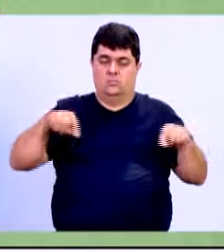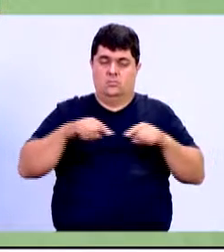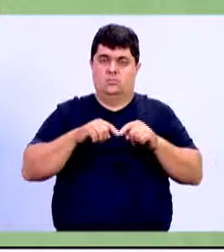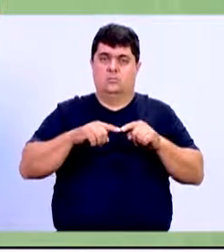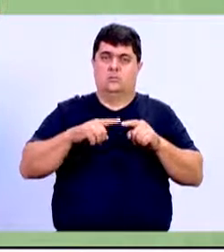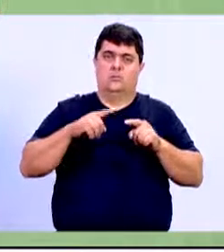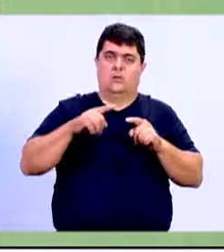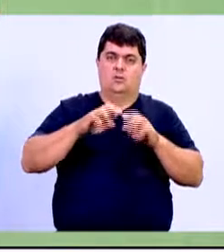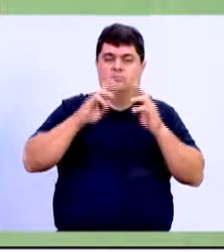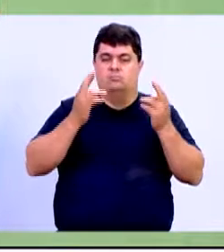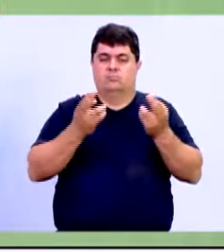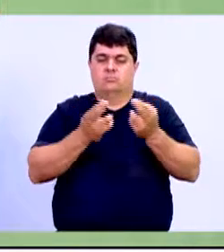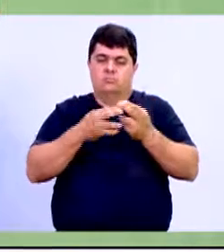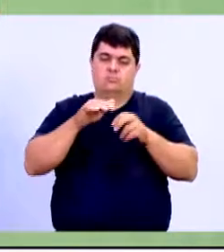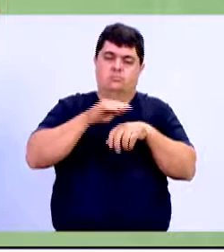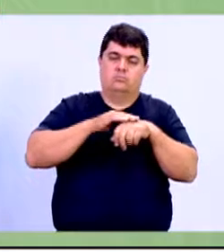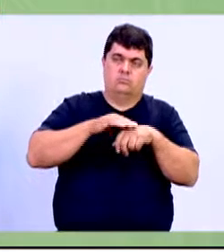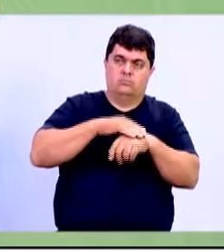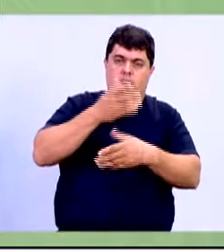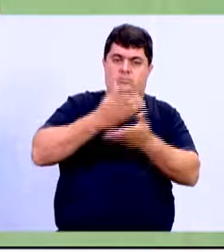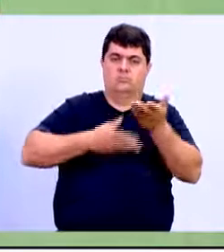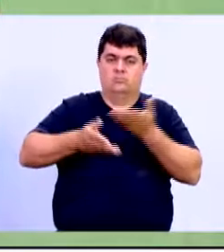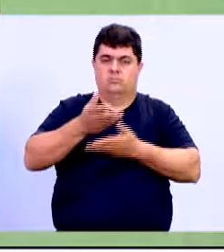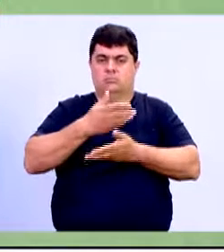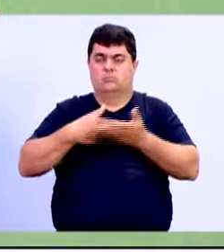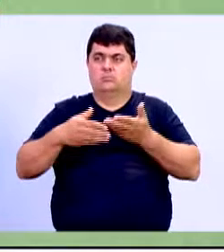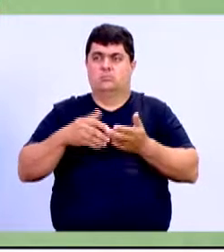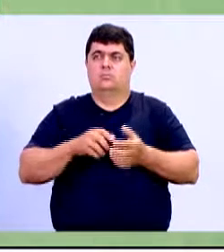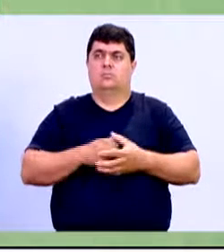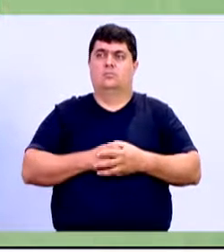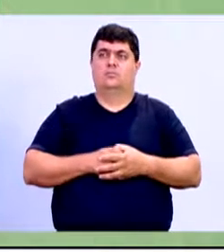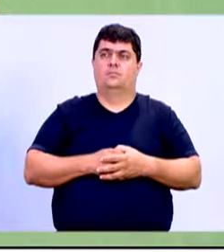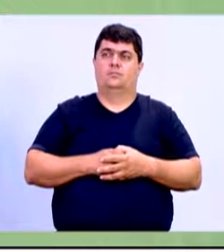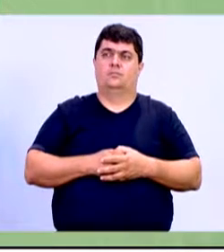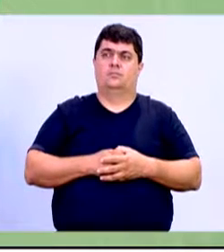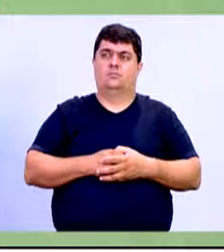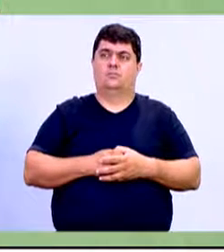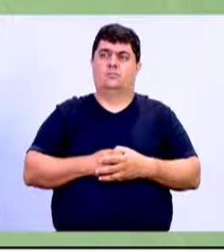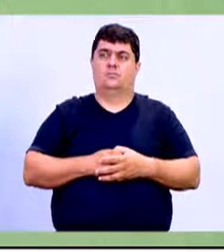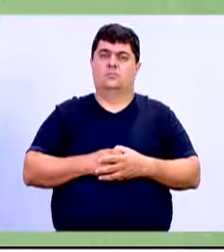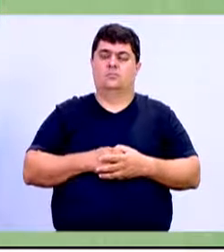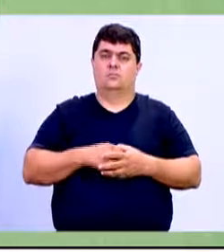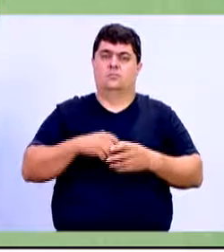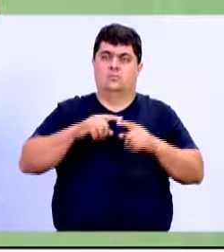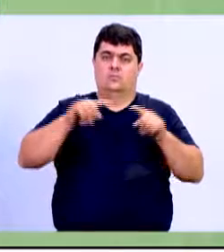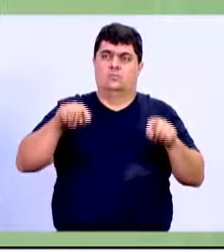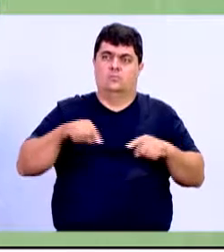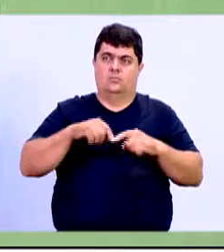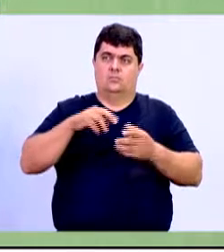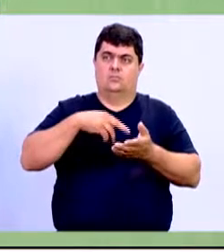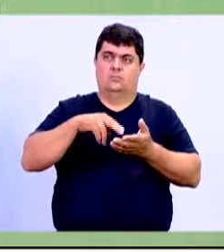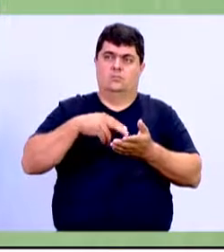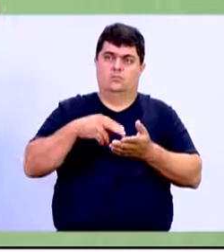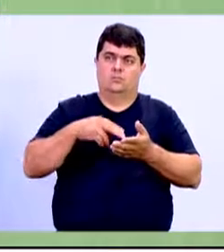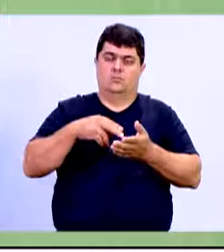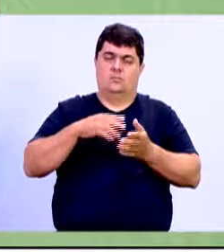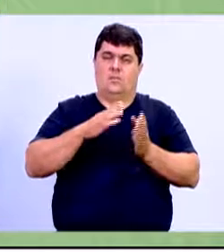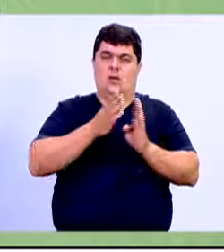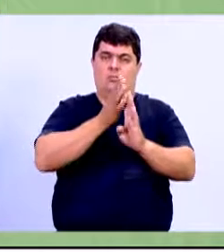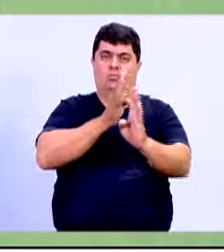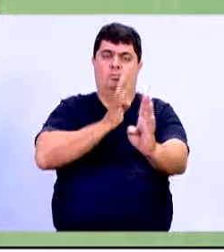integração. Tá? Então é uma sala de reunião, uma sala de integração. A sala do secretário fica justamente nessa parede aqui do outro lado.